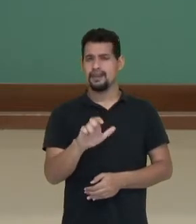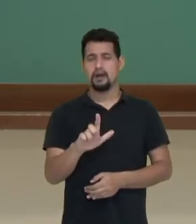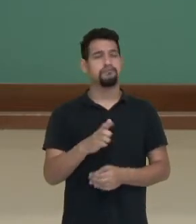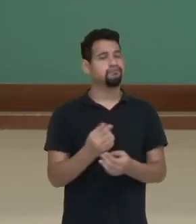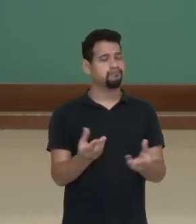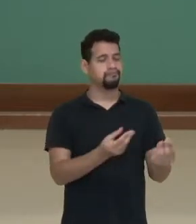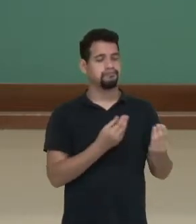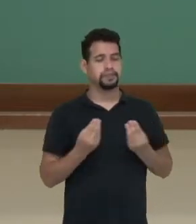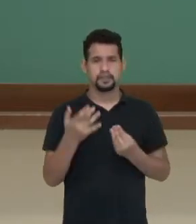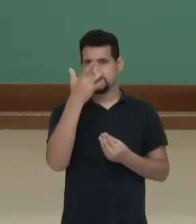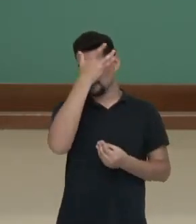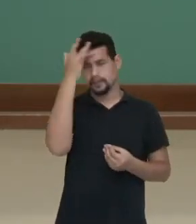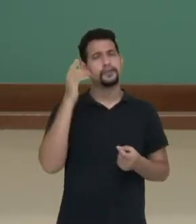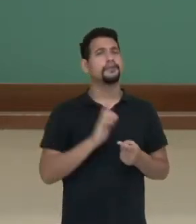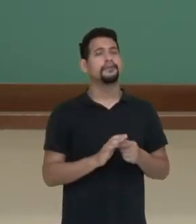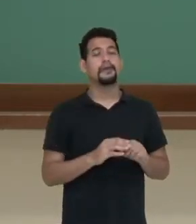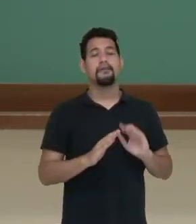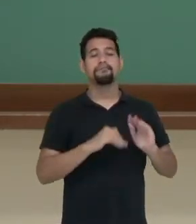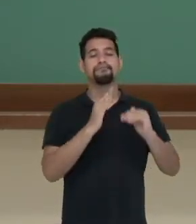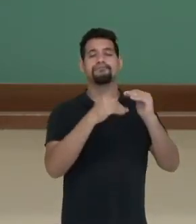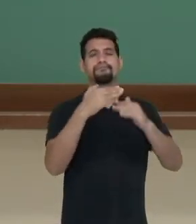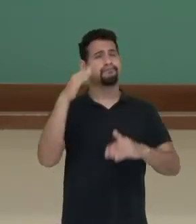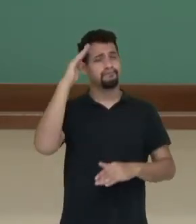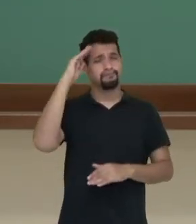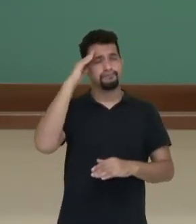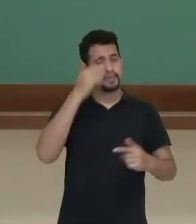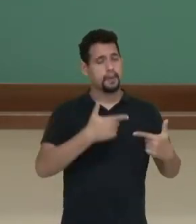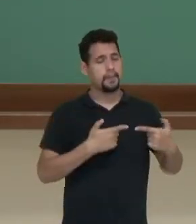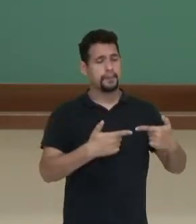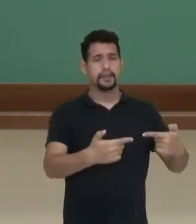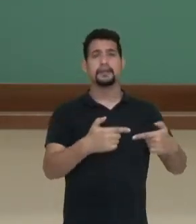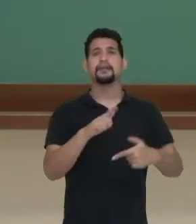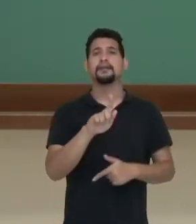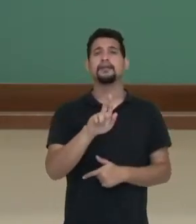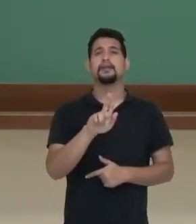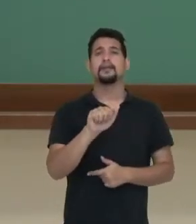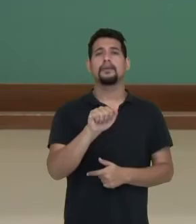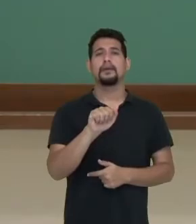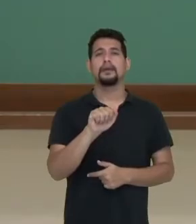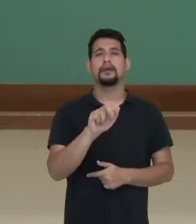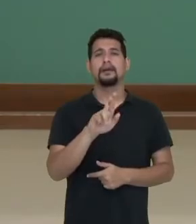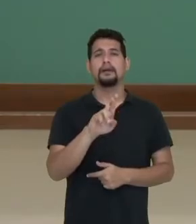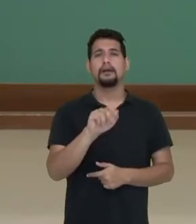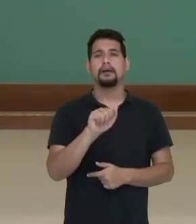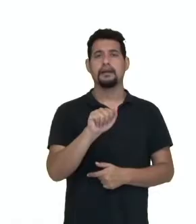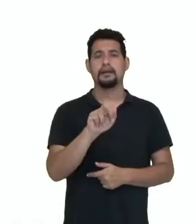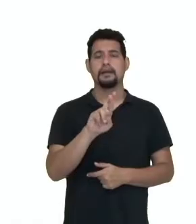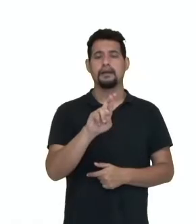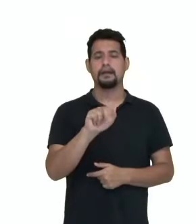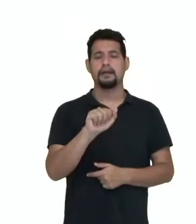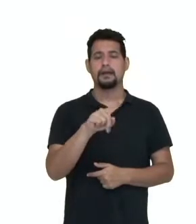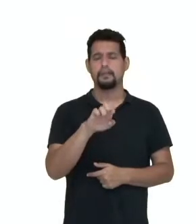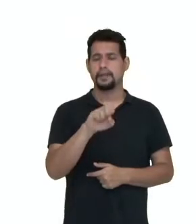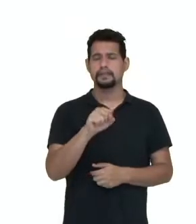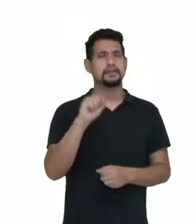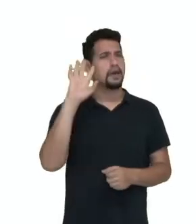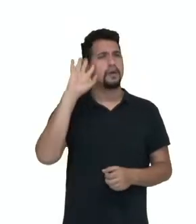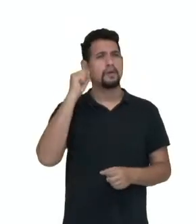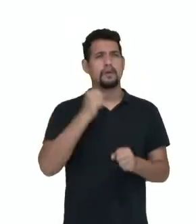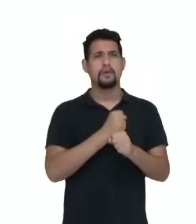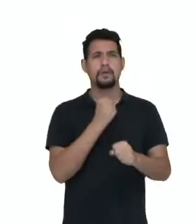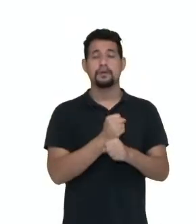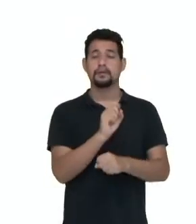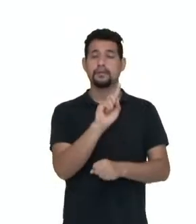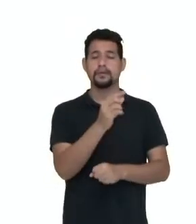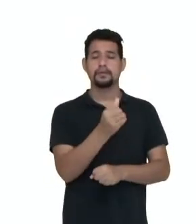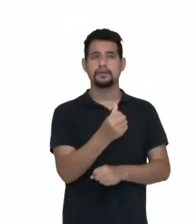muitos a inauguração do Exército a Batalha de Guararapes. Essa batalha aconteceu em 1648,